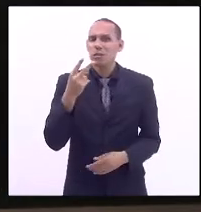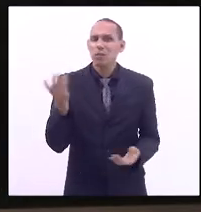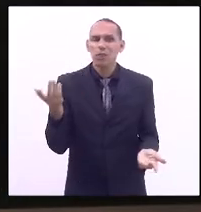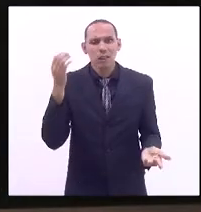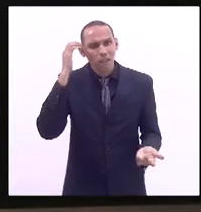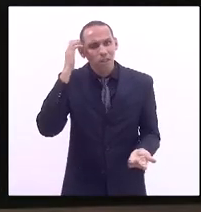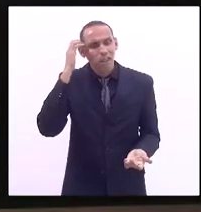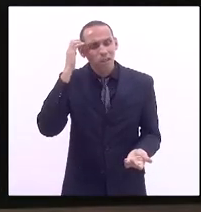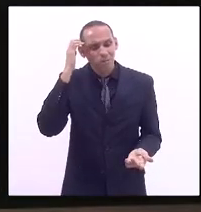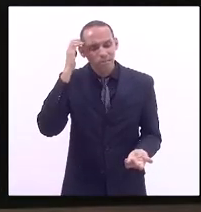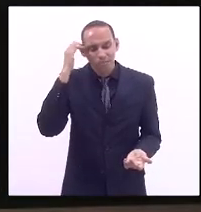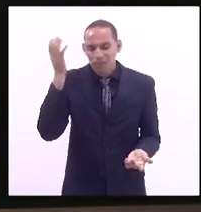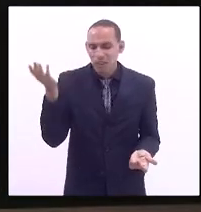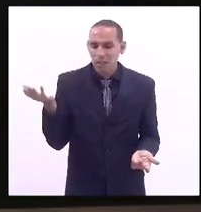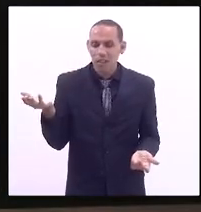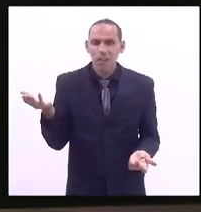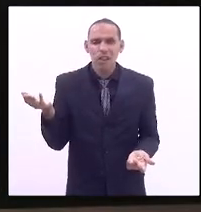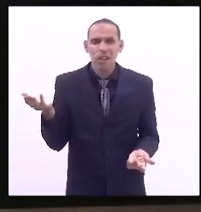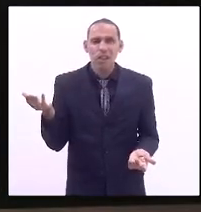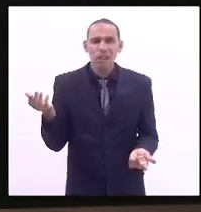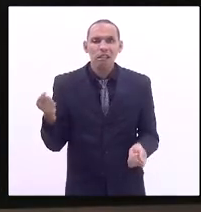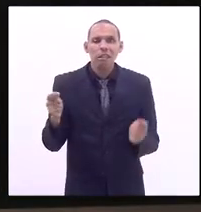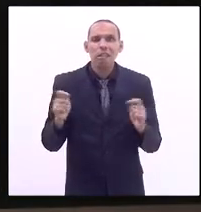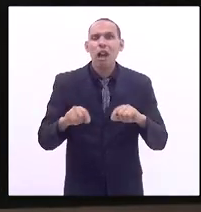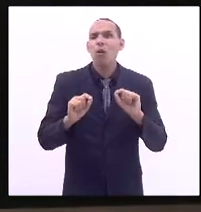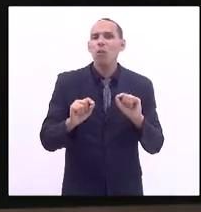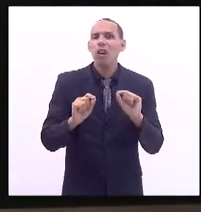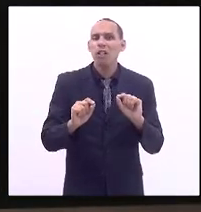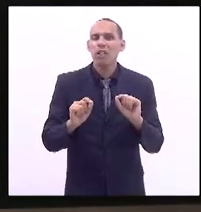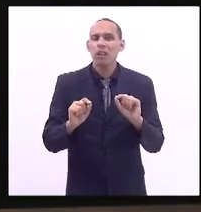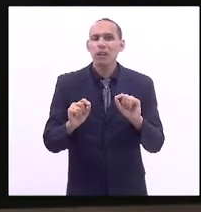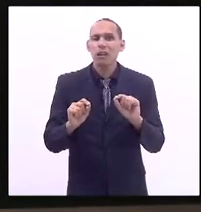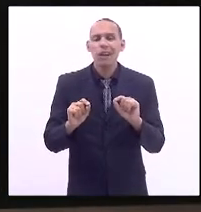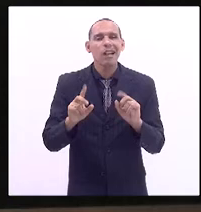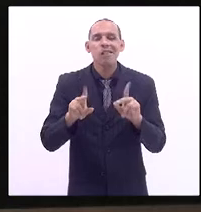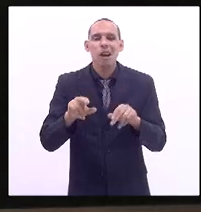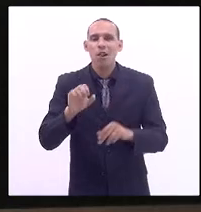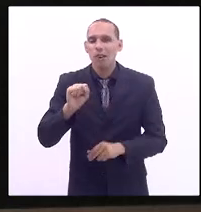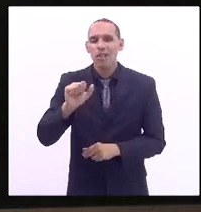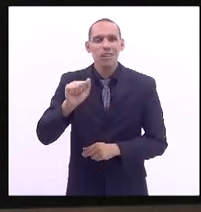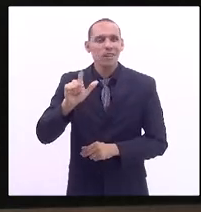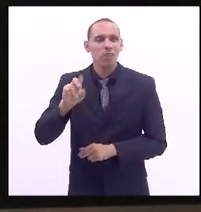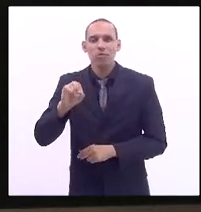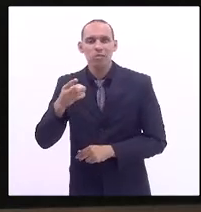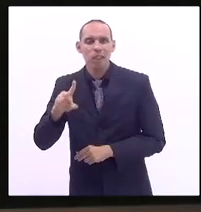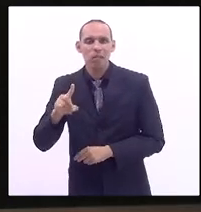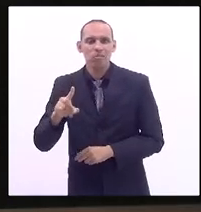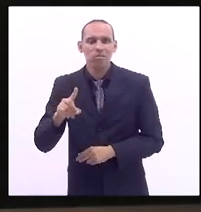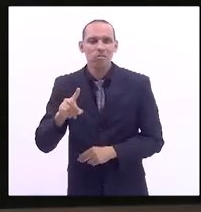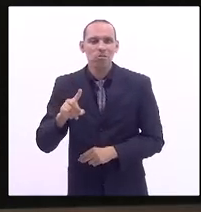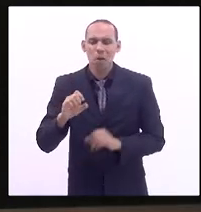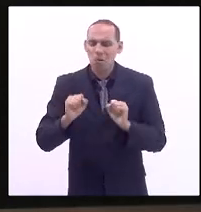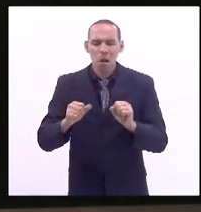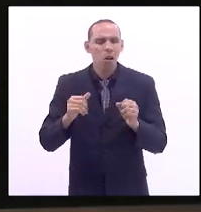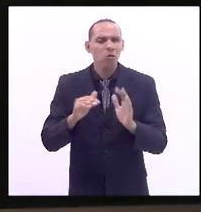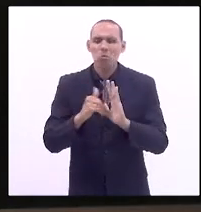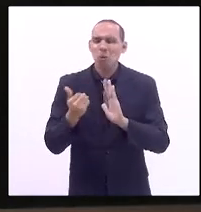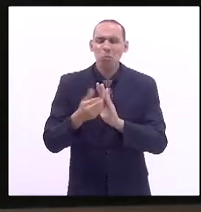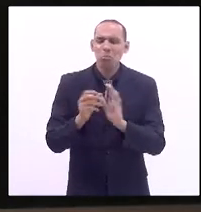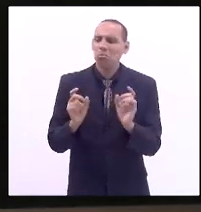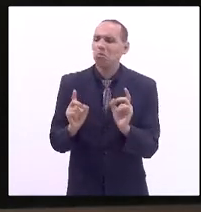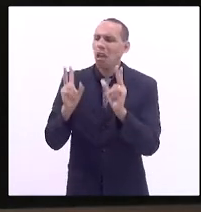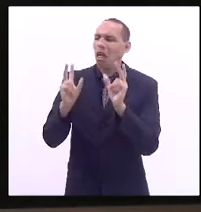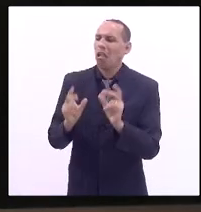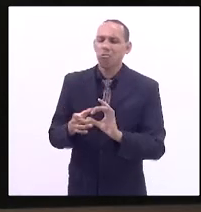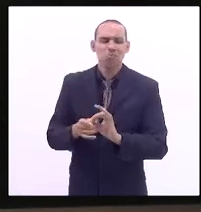quer dizer abre uma possibilidade de um verdadeiro saldão de uma entrega de um vale-tudo dos imóveis